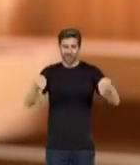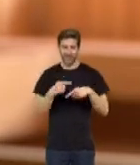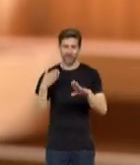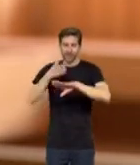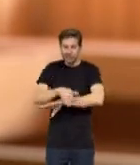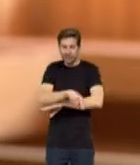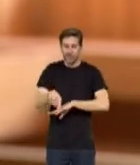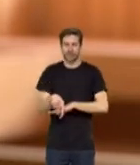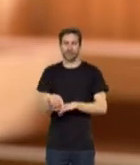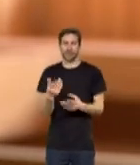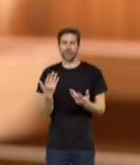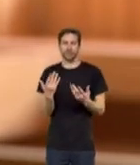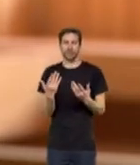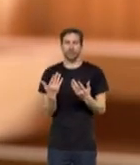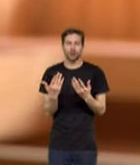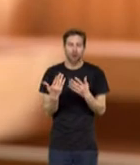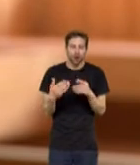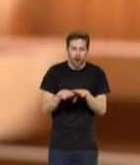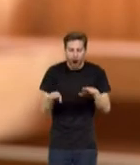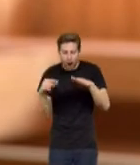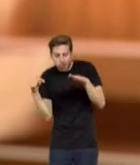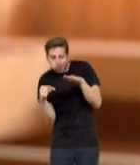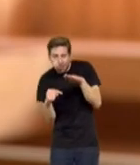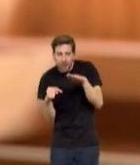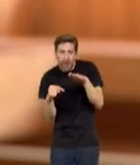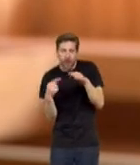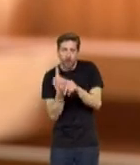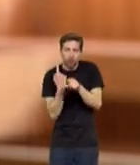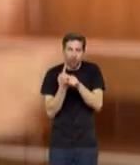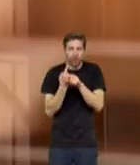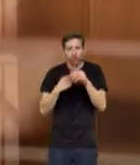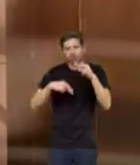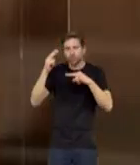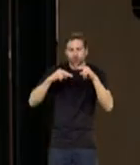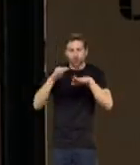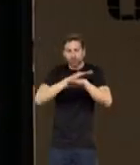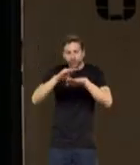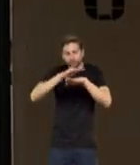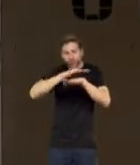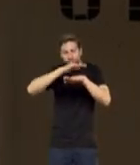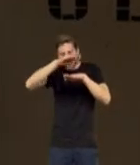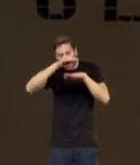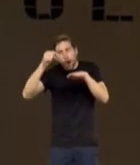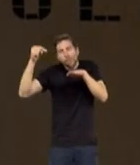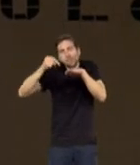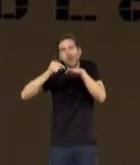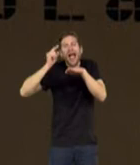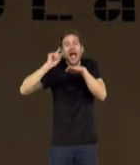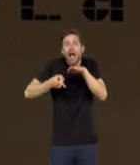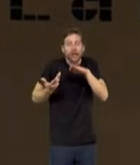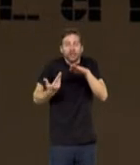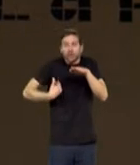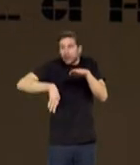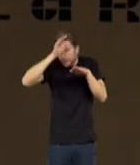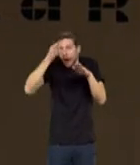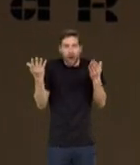de se conhecer aquilo que estava por baixo de todas as camadas que foram construídas de forma sucessiva, não era possível perceber